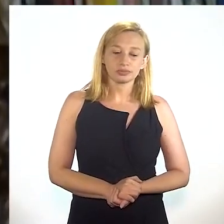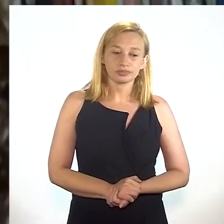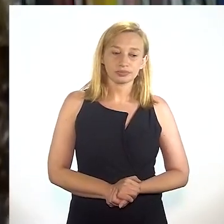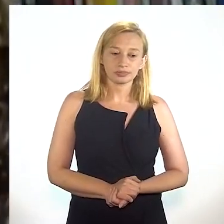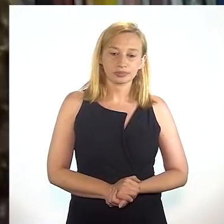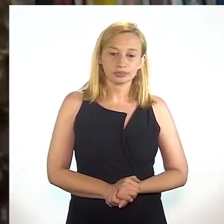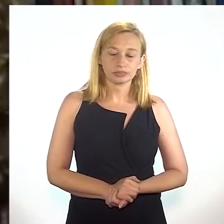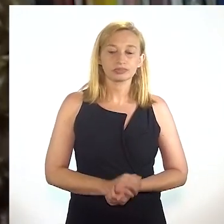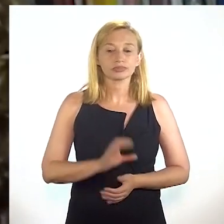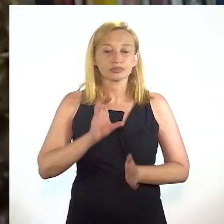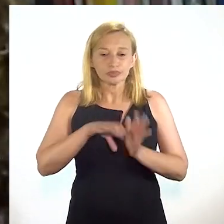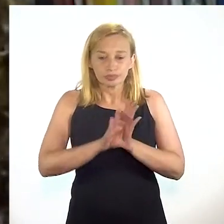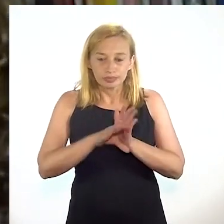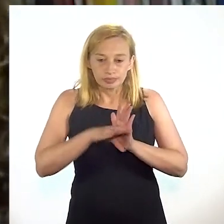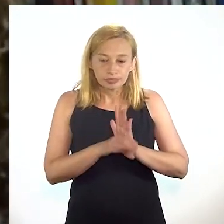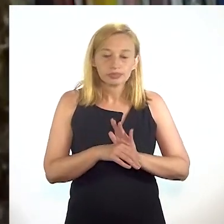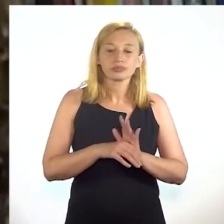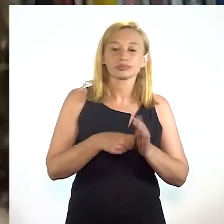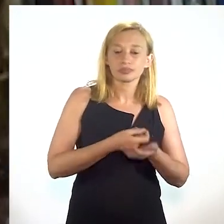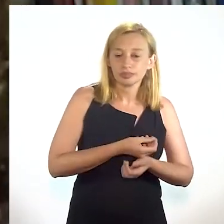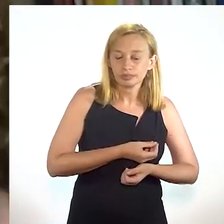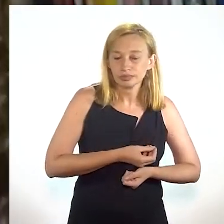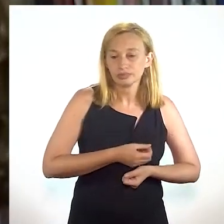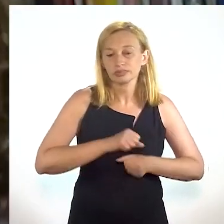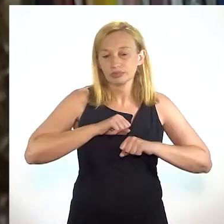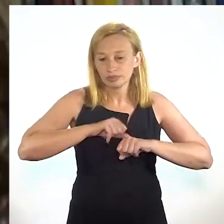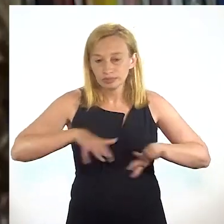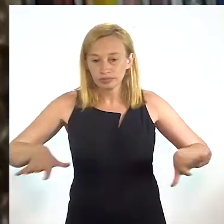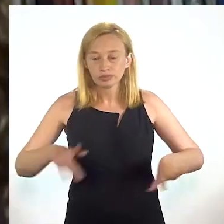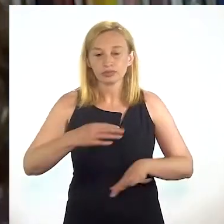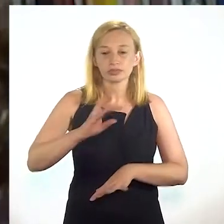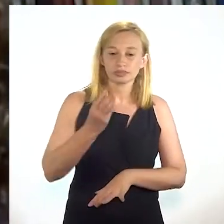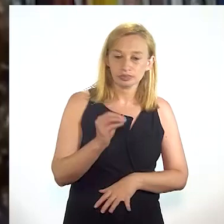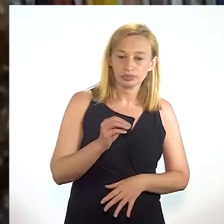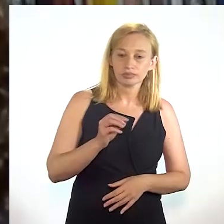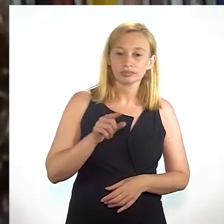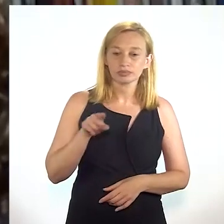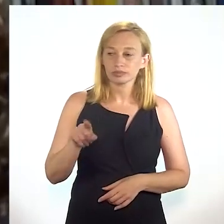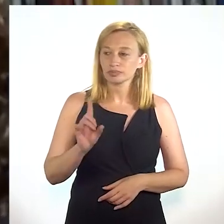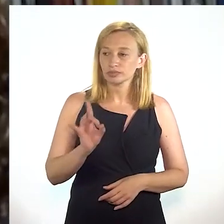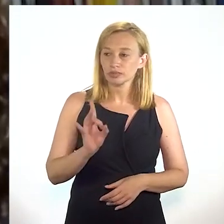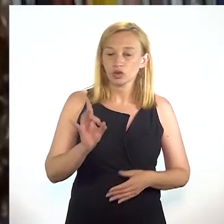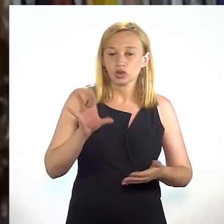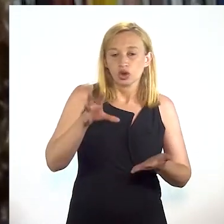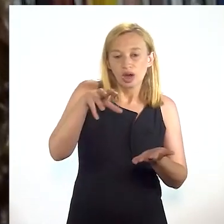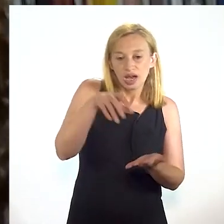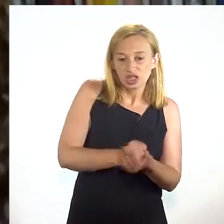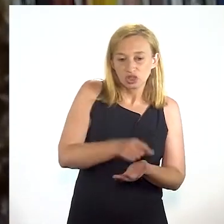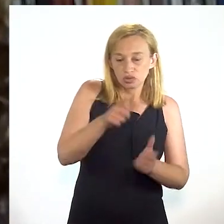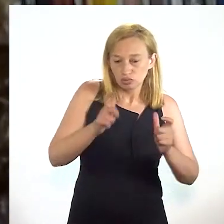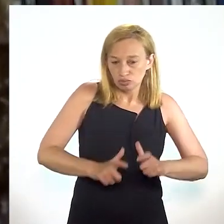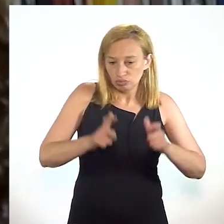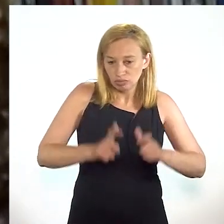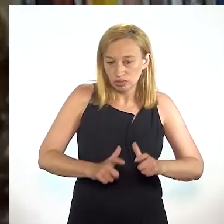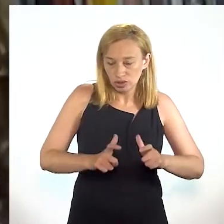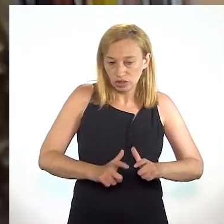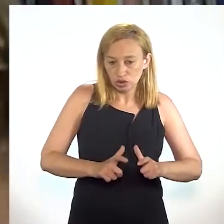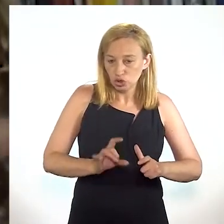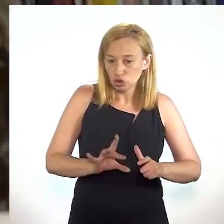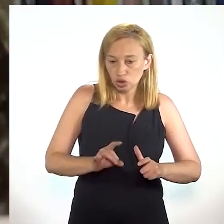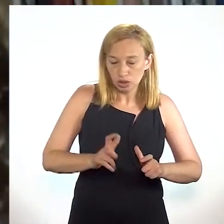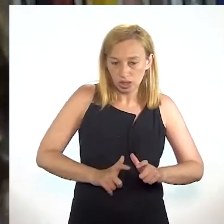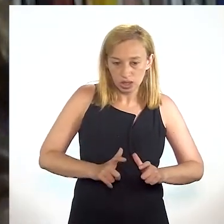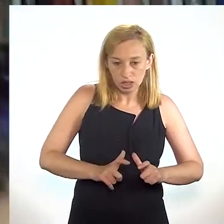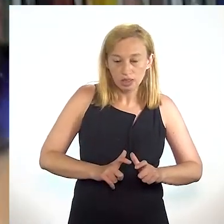espaços. Então, essa foi assim... É esse conceito que nós estamos trabalhando com o Lab, né, do Moinho, para que isso não